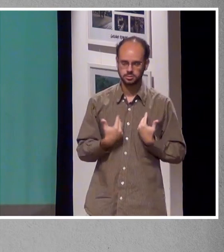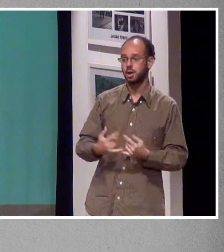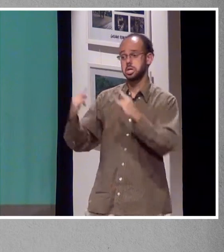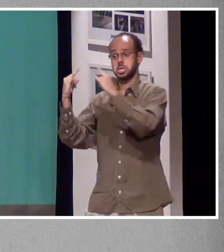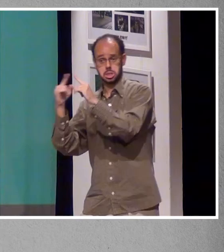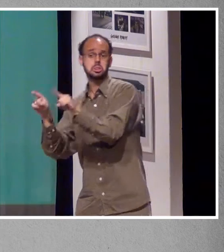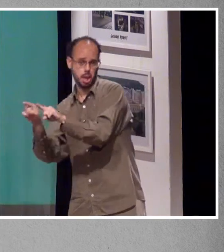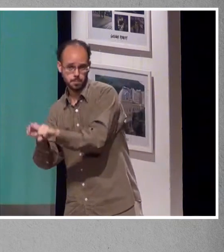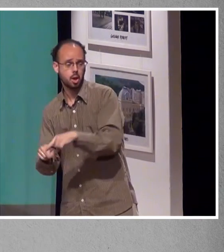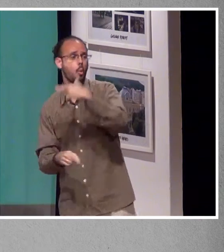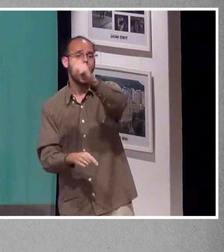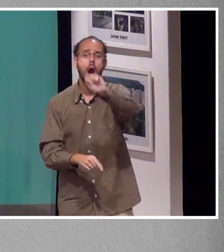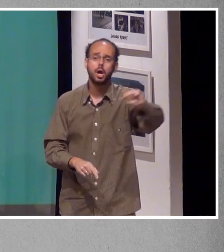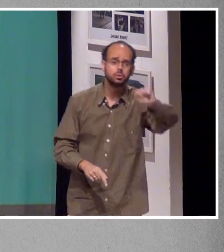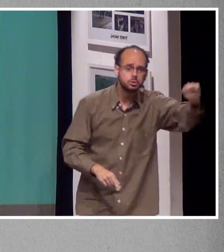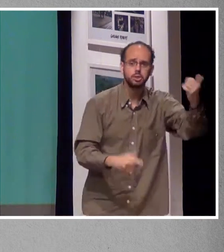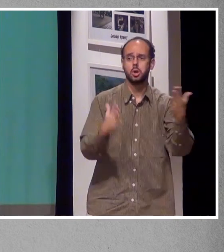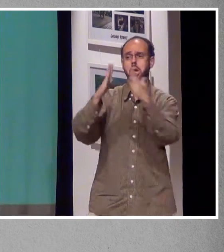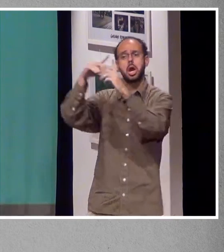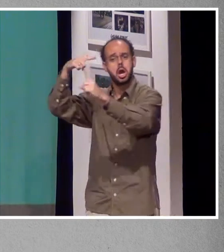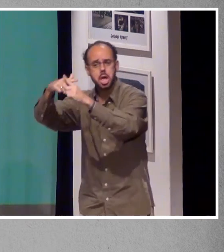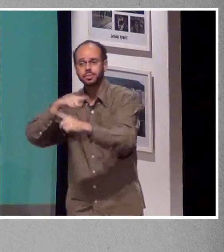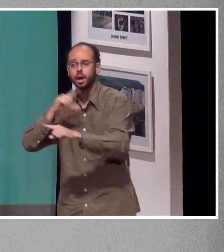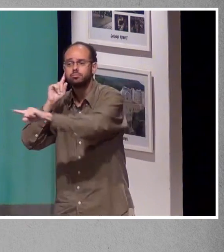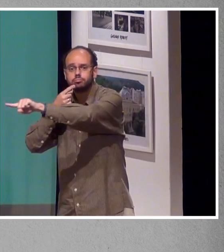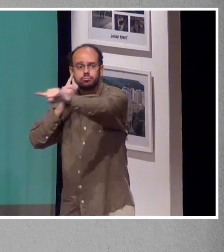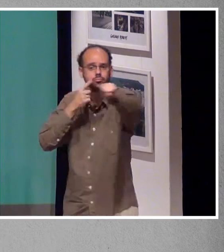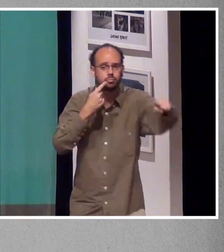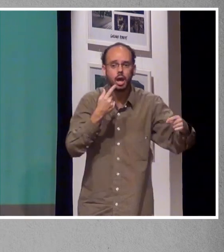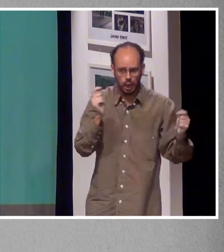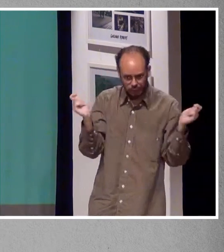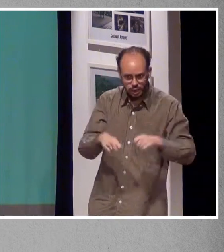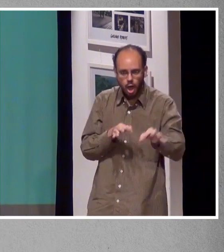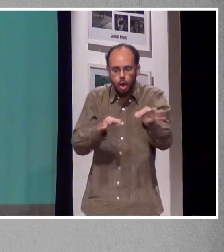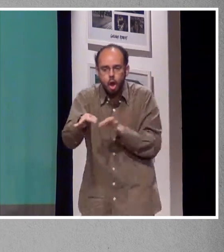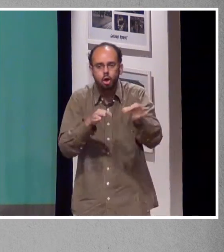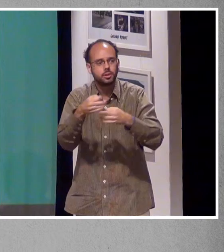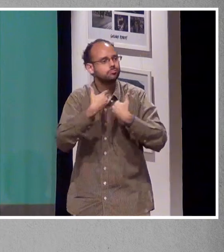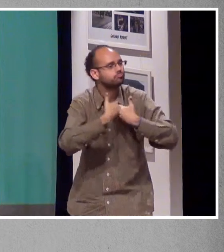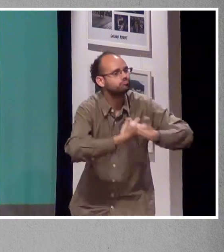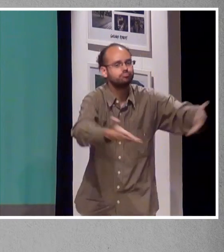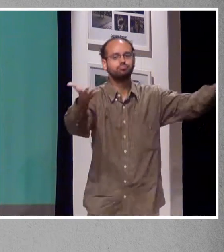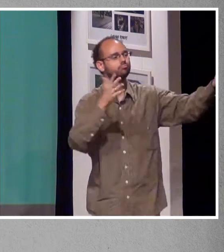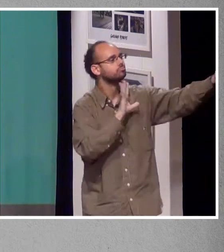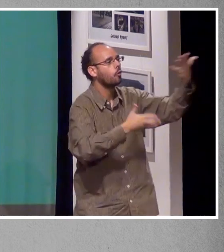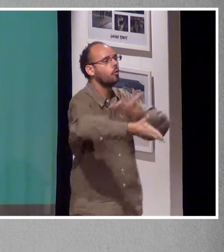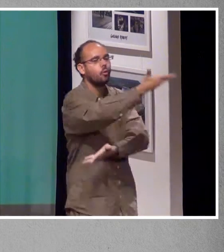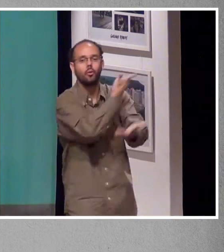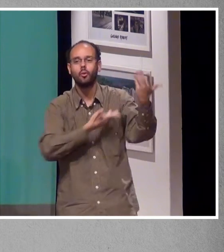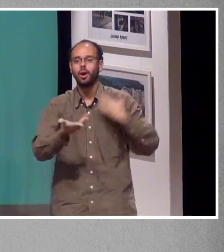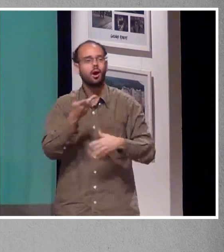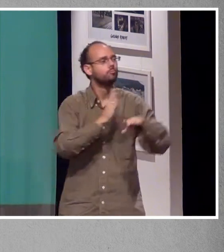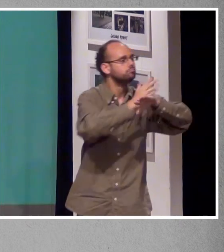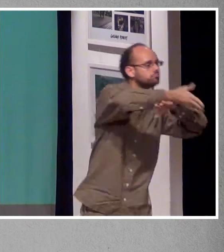Por exemplo, a FENES, eu no momento representando a FENES, nós temos os INES, temos as associações onde os surdos se